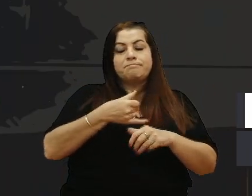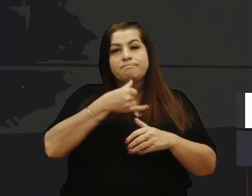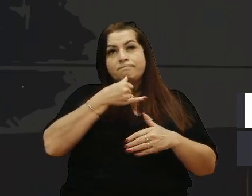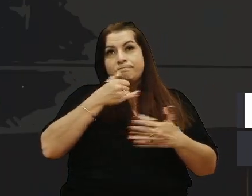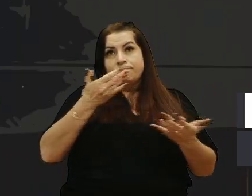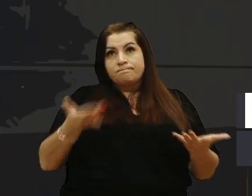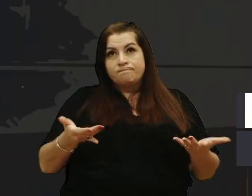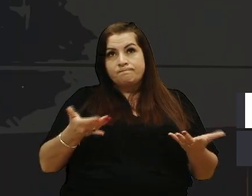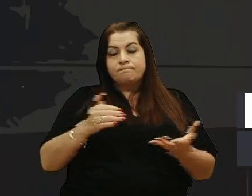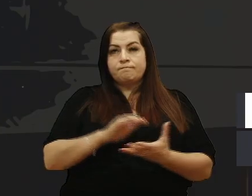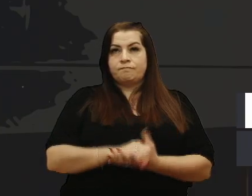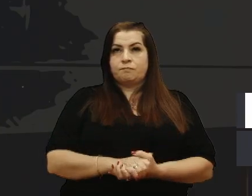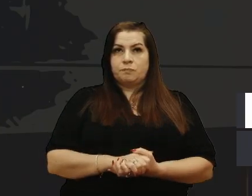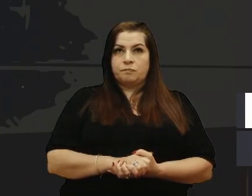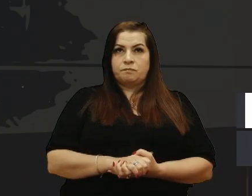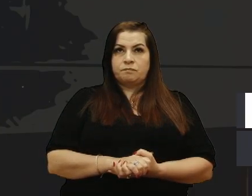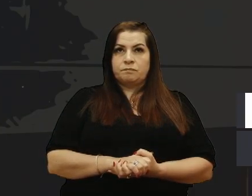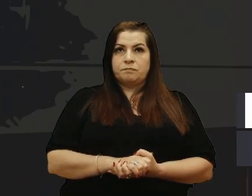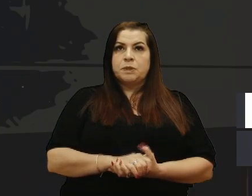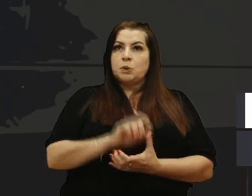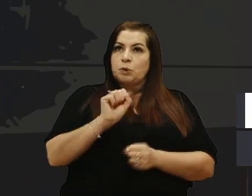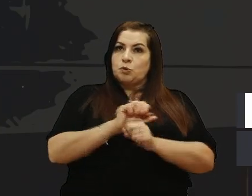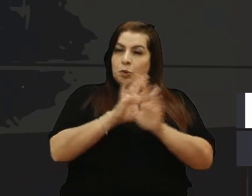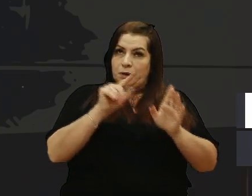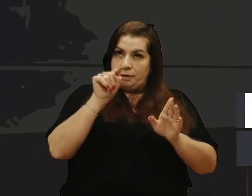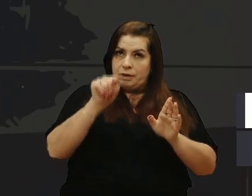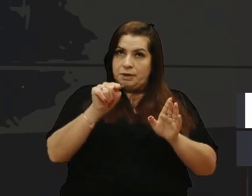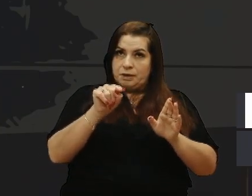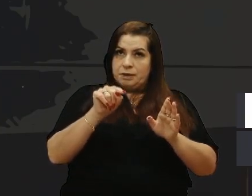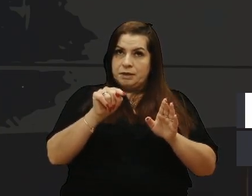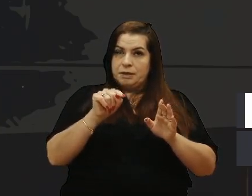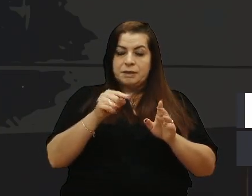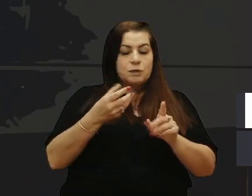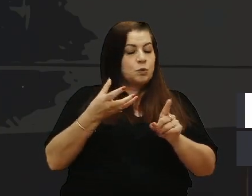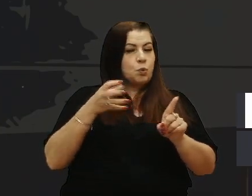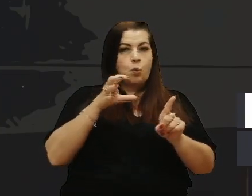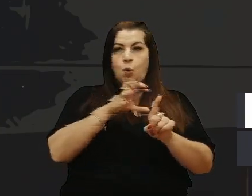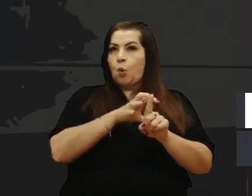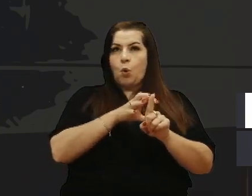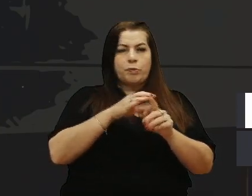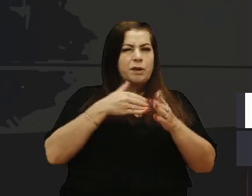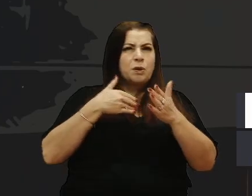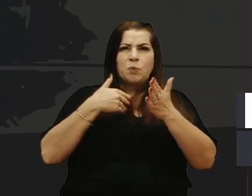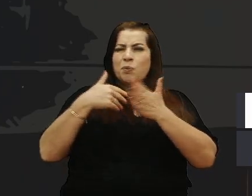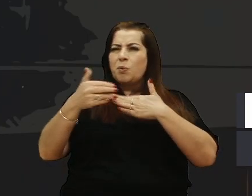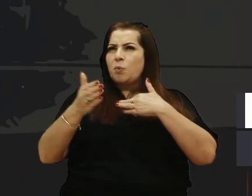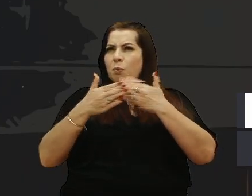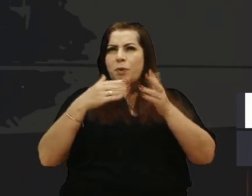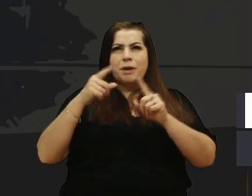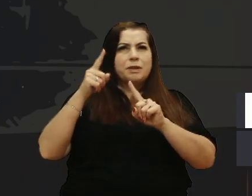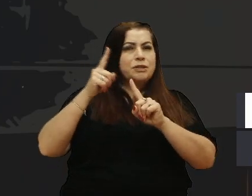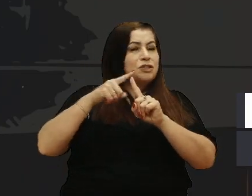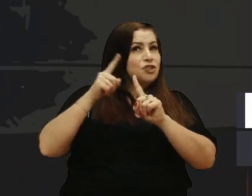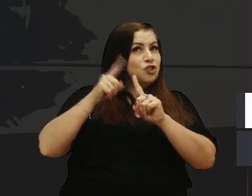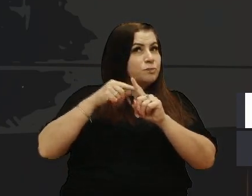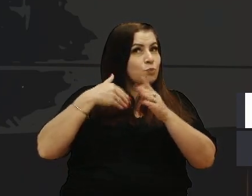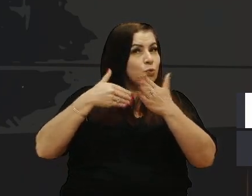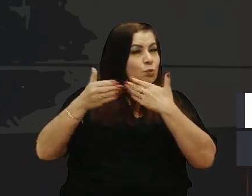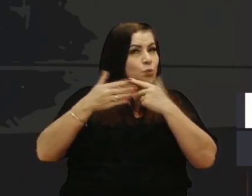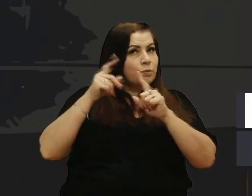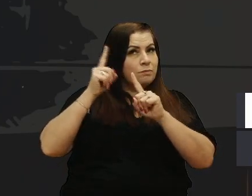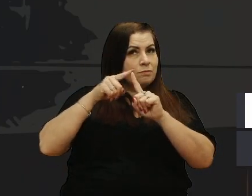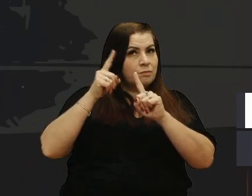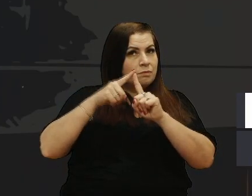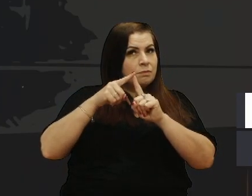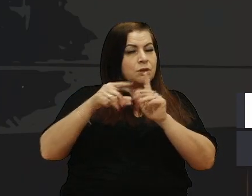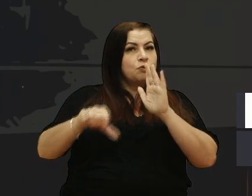infelizmente. Eu deixo claro aqui, sou totalmente contra qualquer tipo